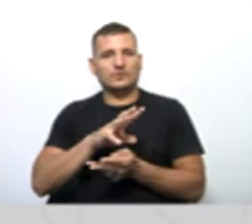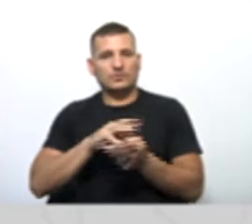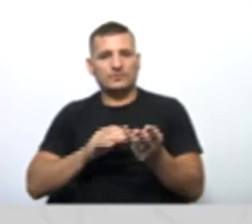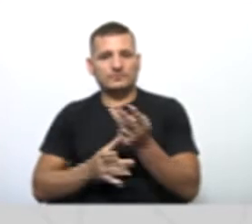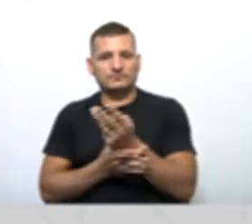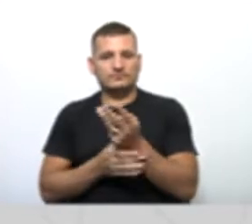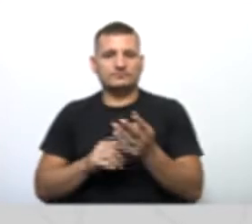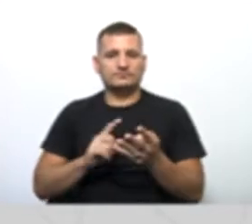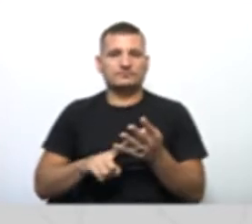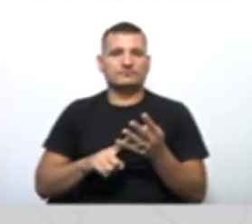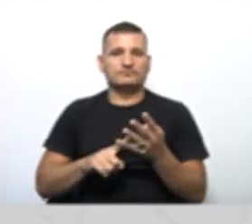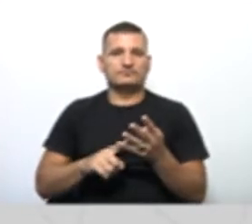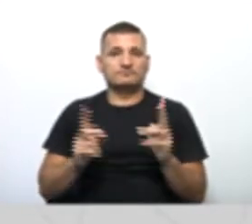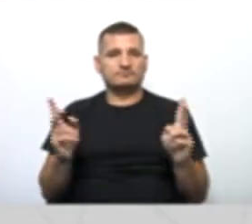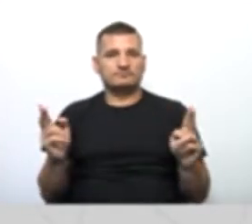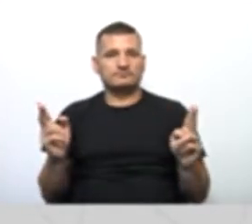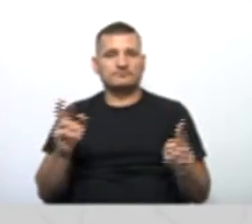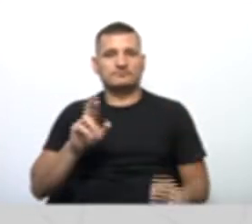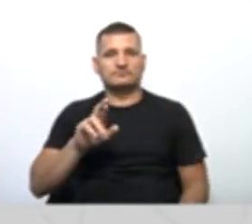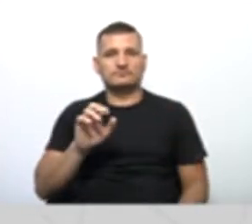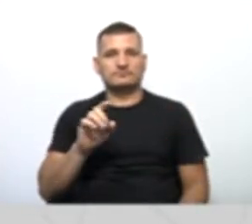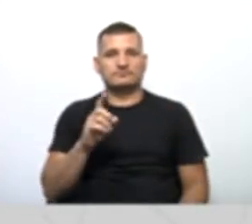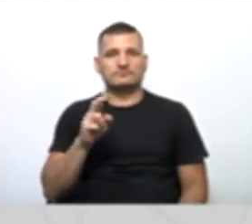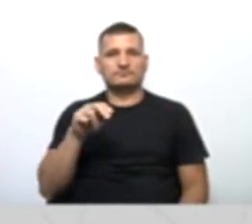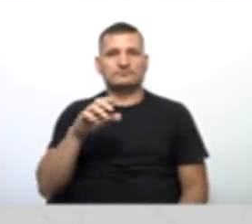né, que são alguns dos elementos